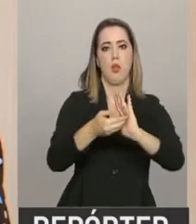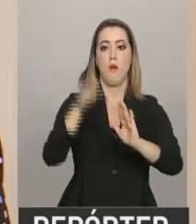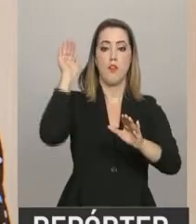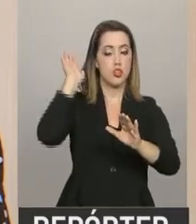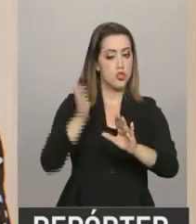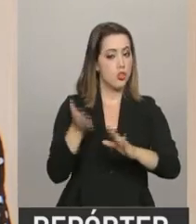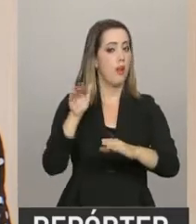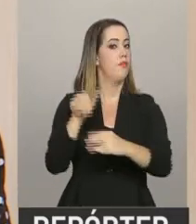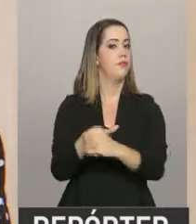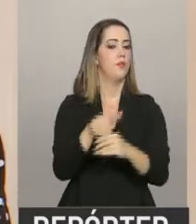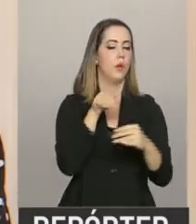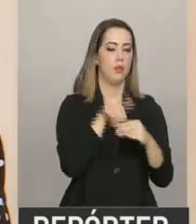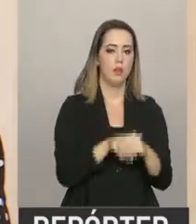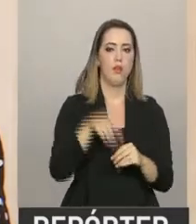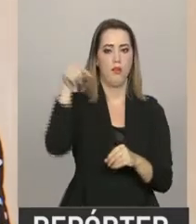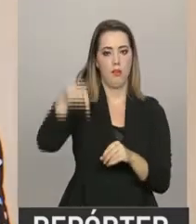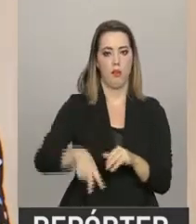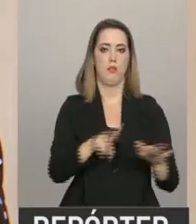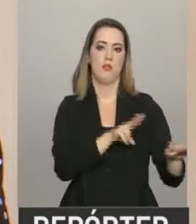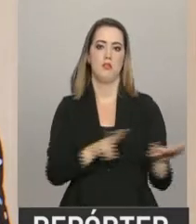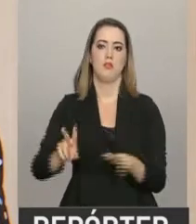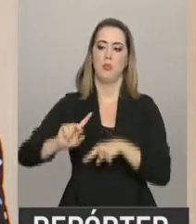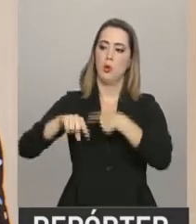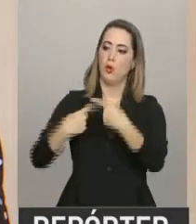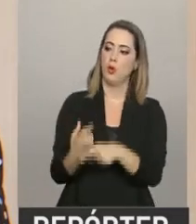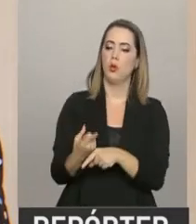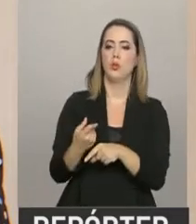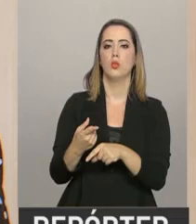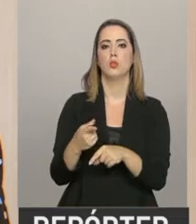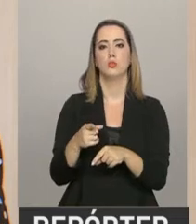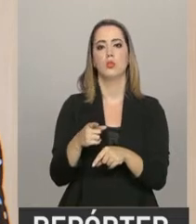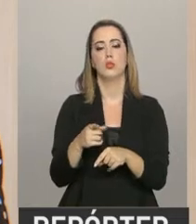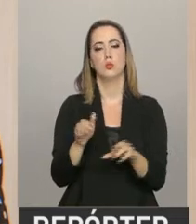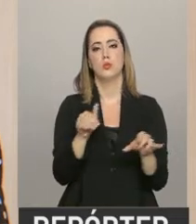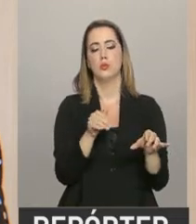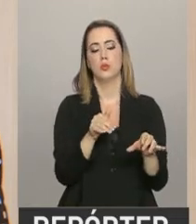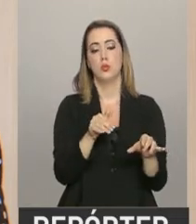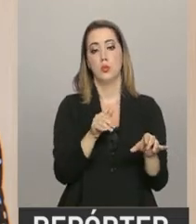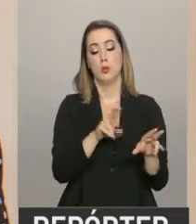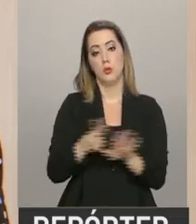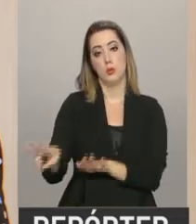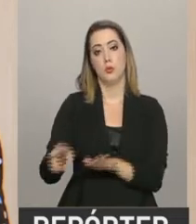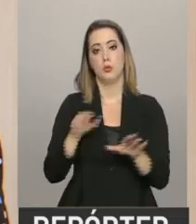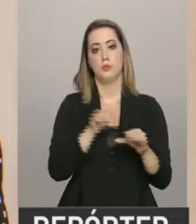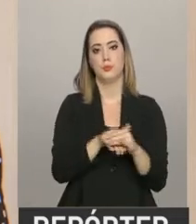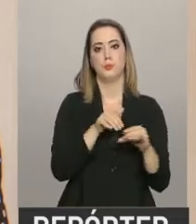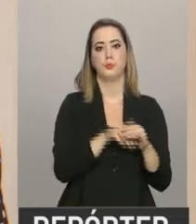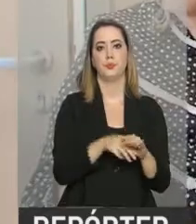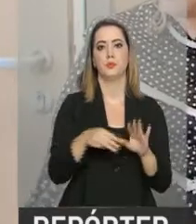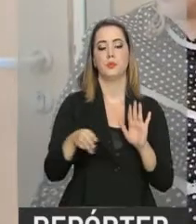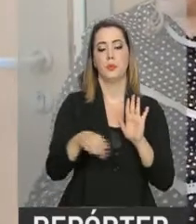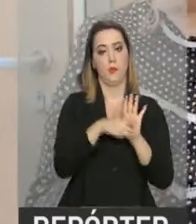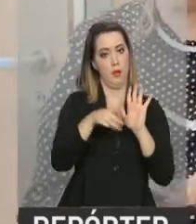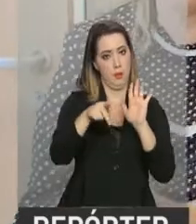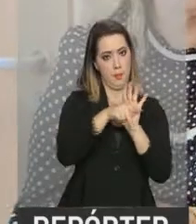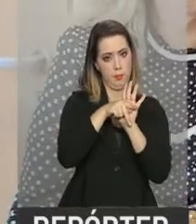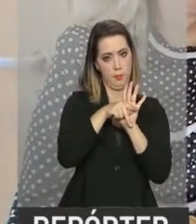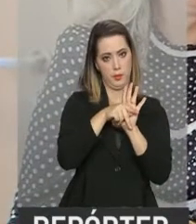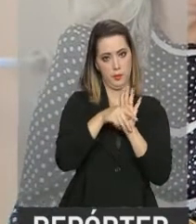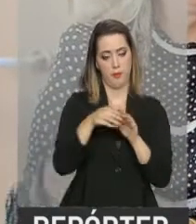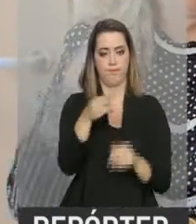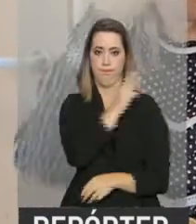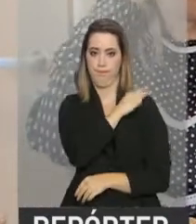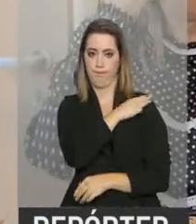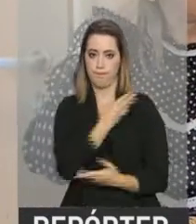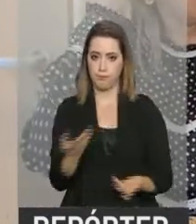votação nesta semana ou no máximo na próxima à mp do ensino médio o ministro defende que